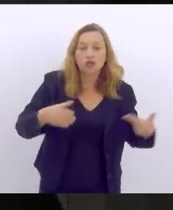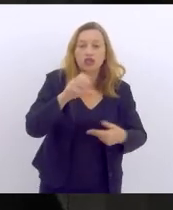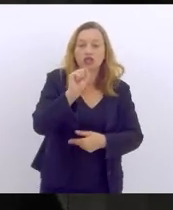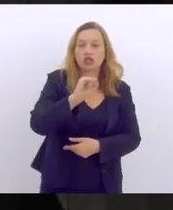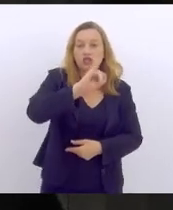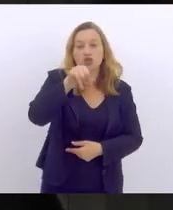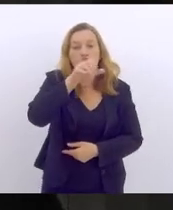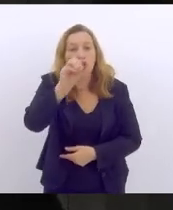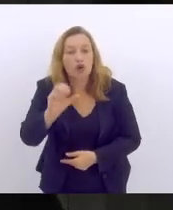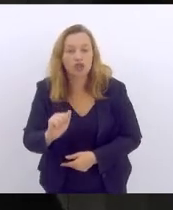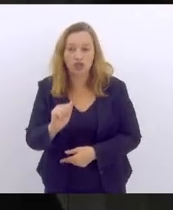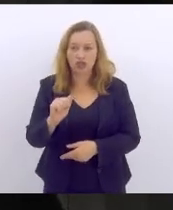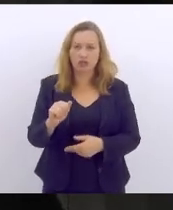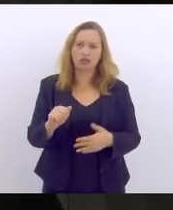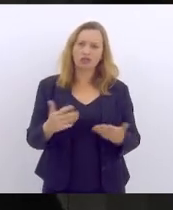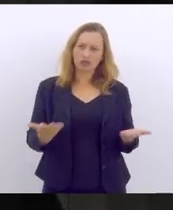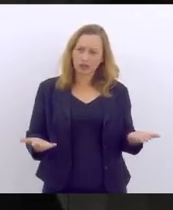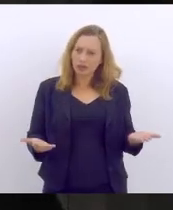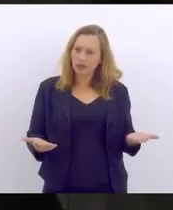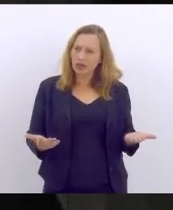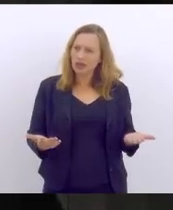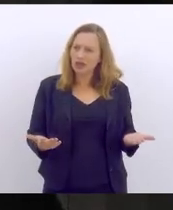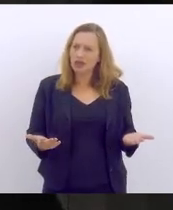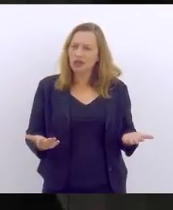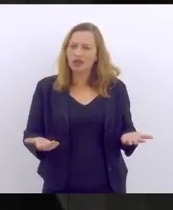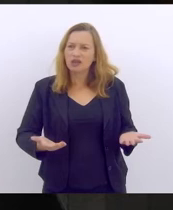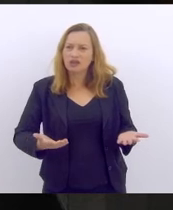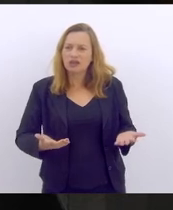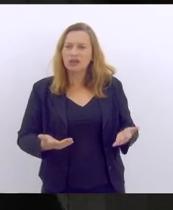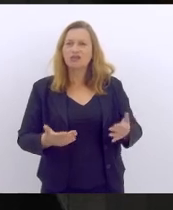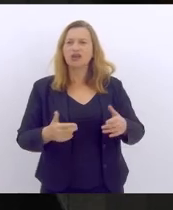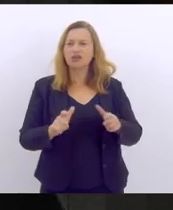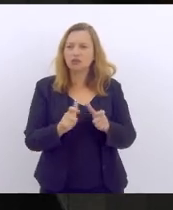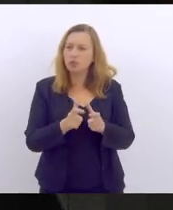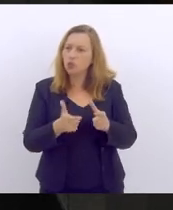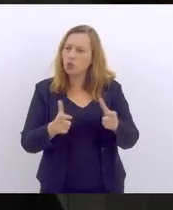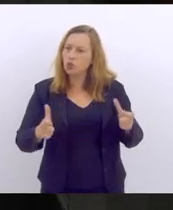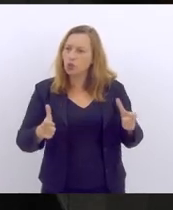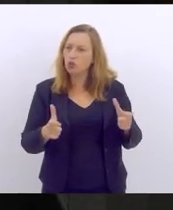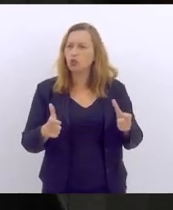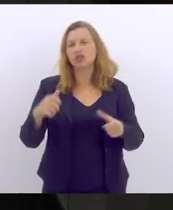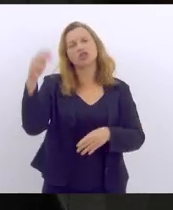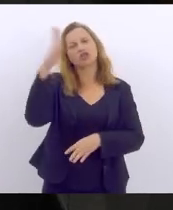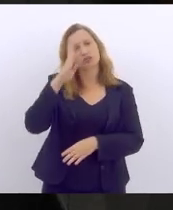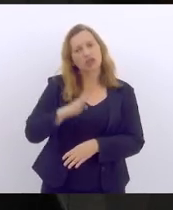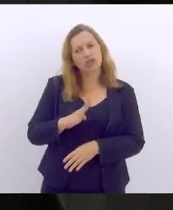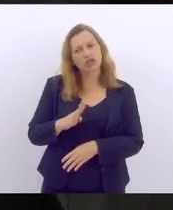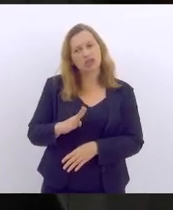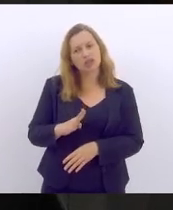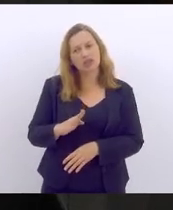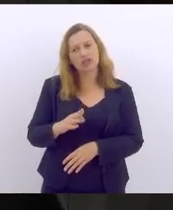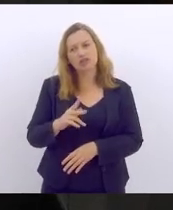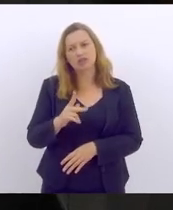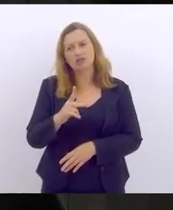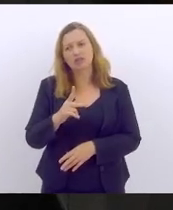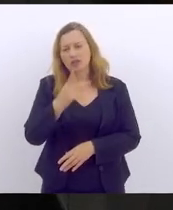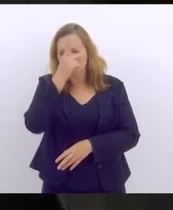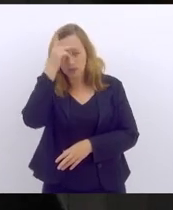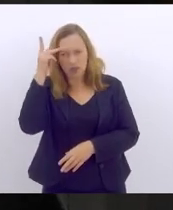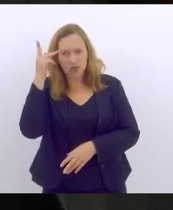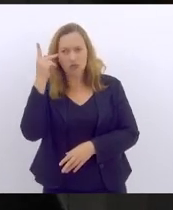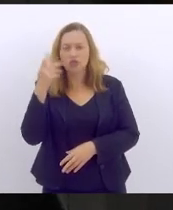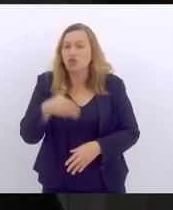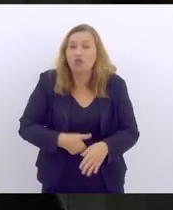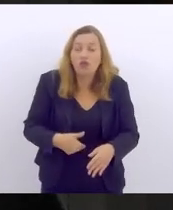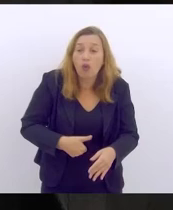e no entanto parcelas que vem se ampliando de brasileiros e brasileiras passam fome